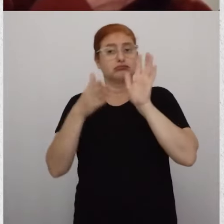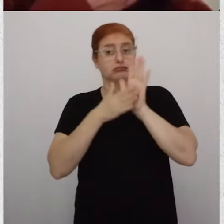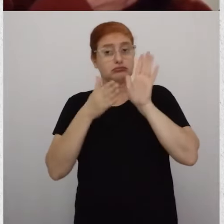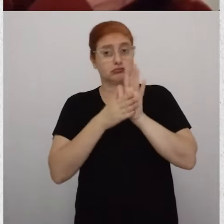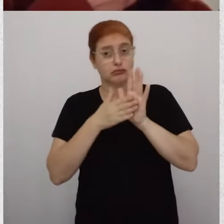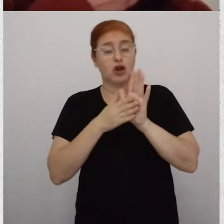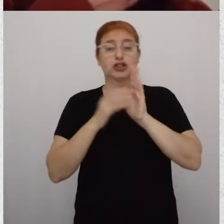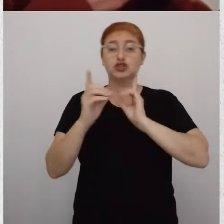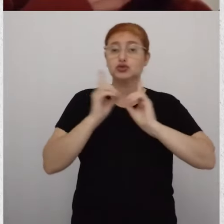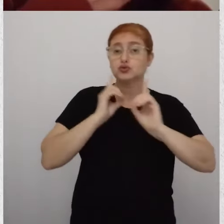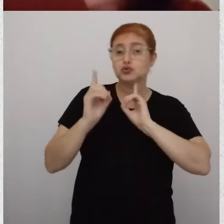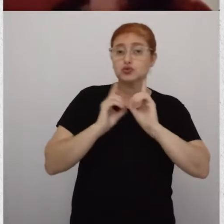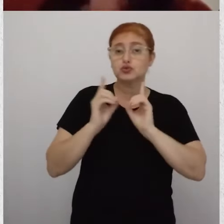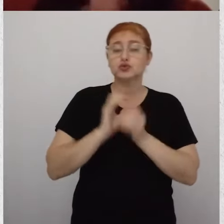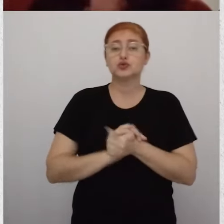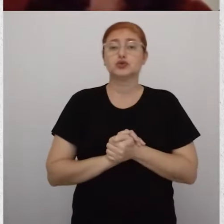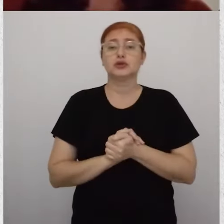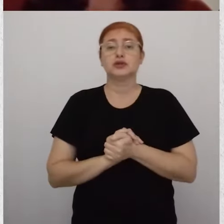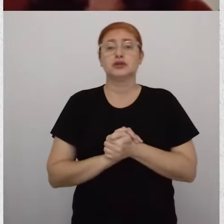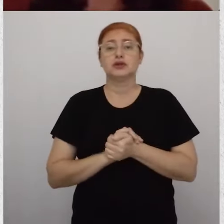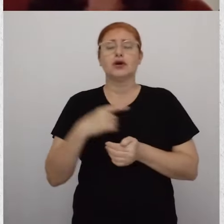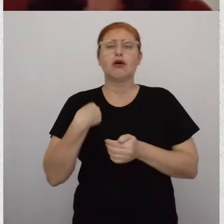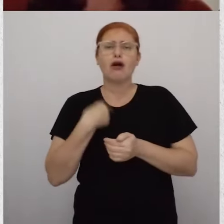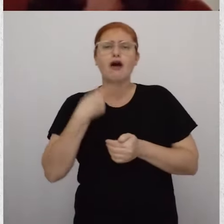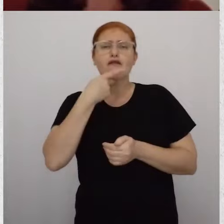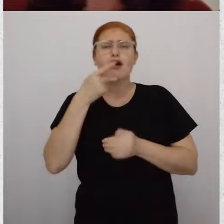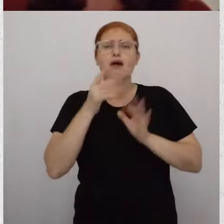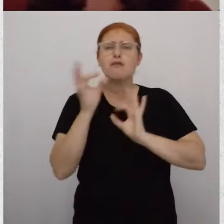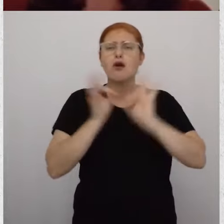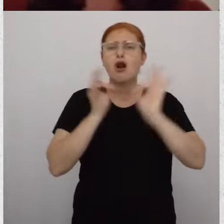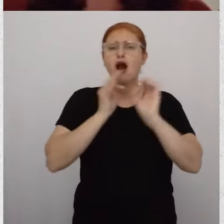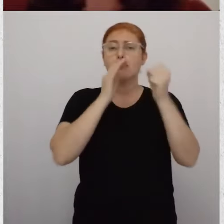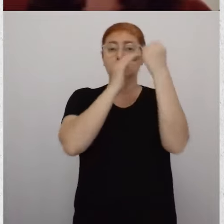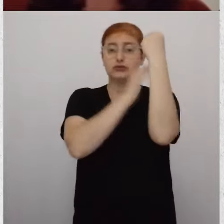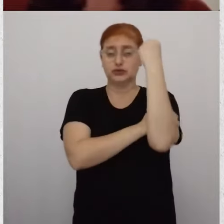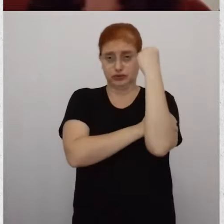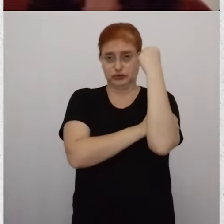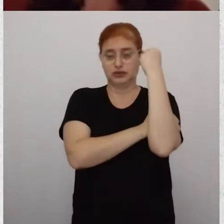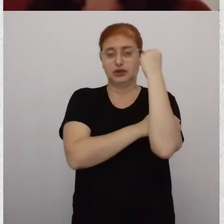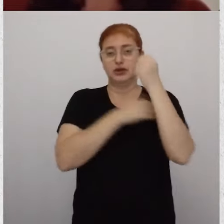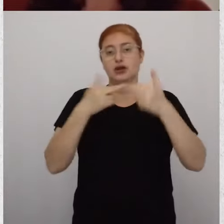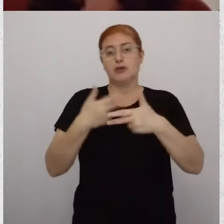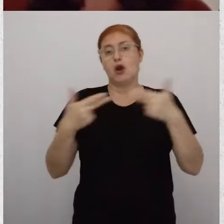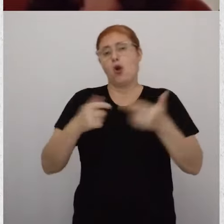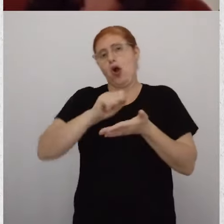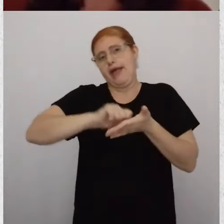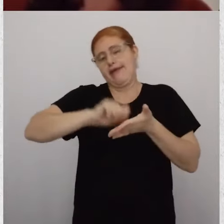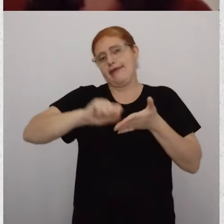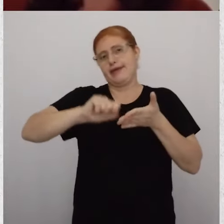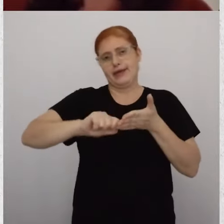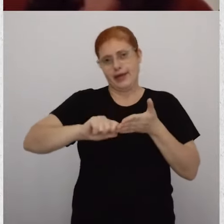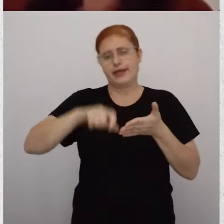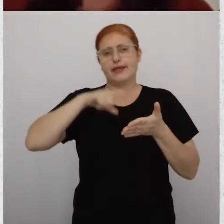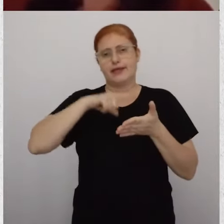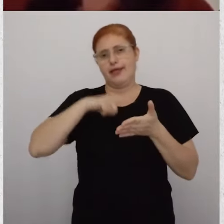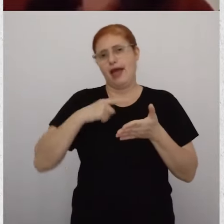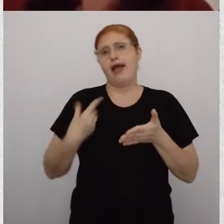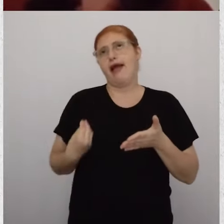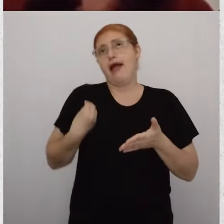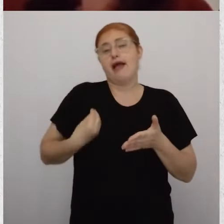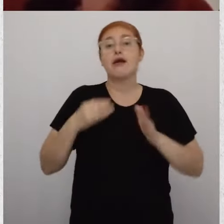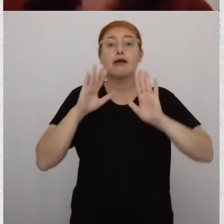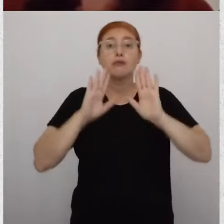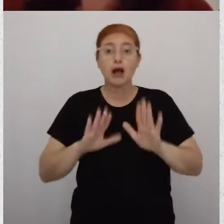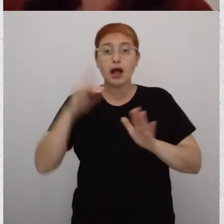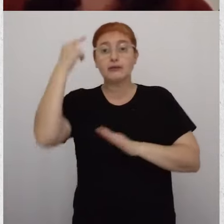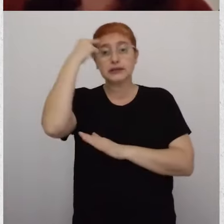muito com o que a gente chama o projeto feminista, que não é alguma coisa escrita e que esteja em algum lugar, mas